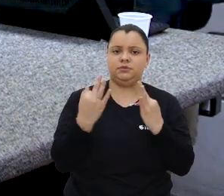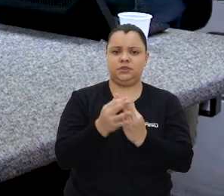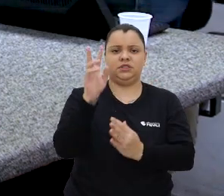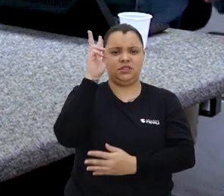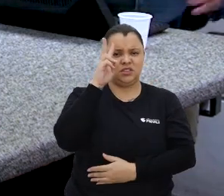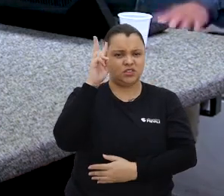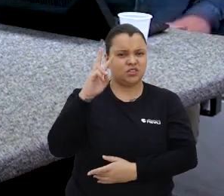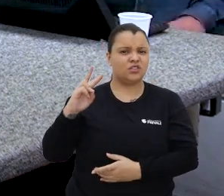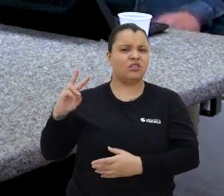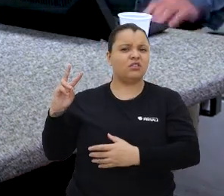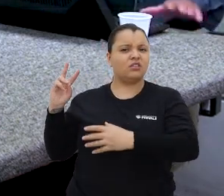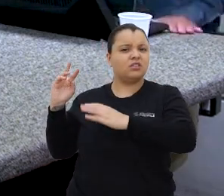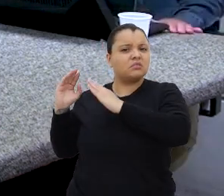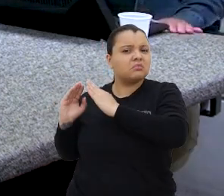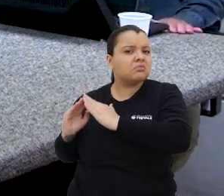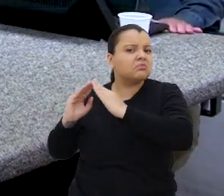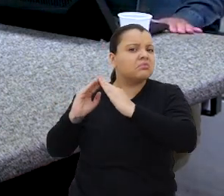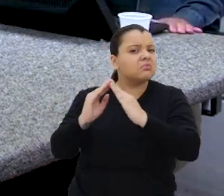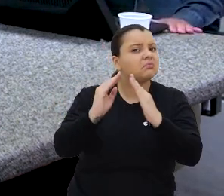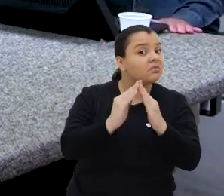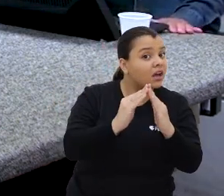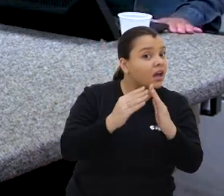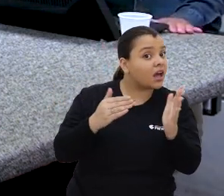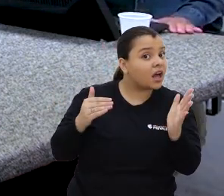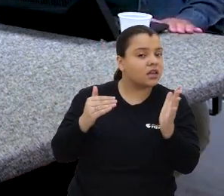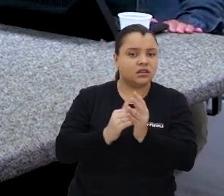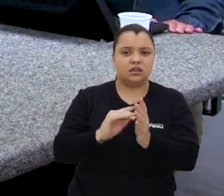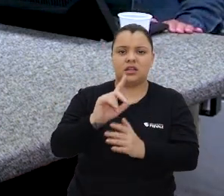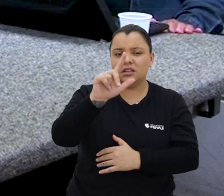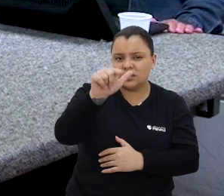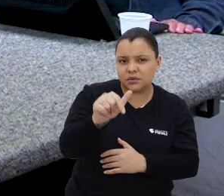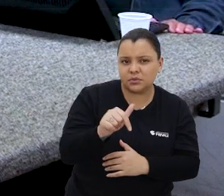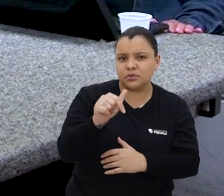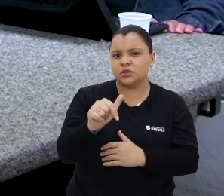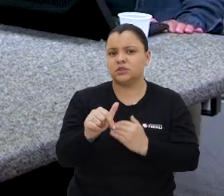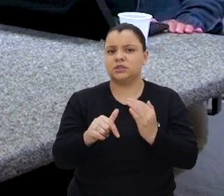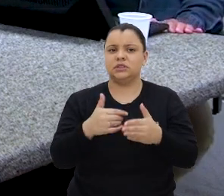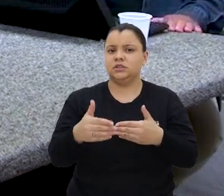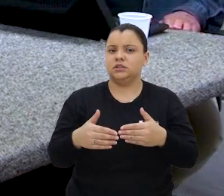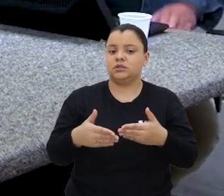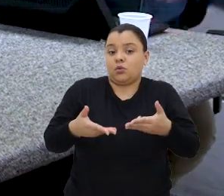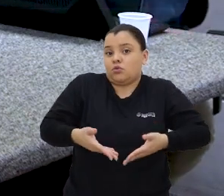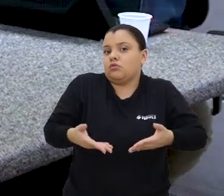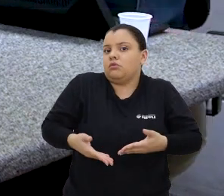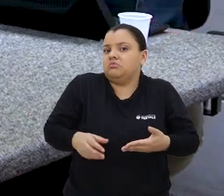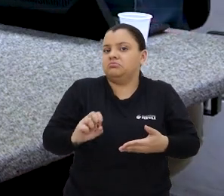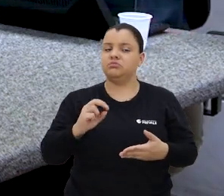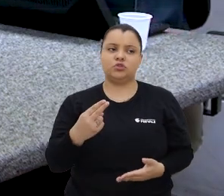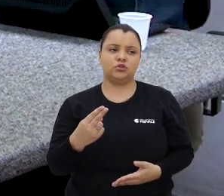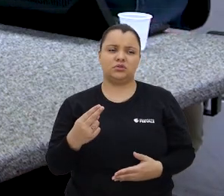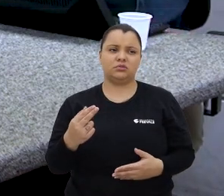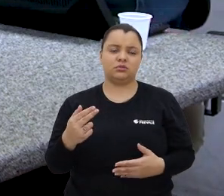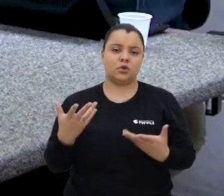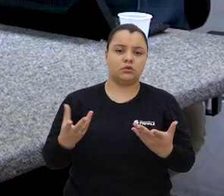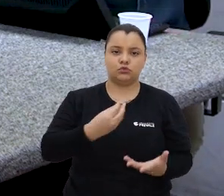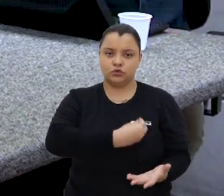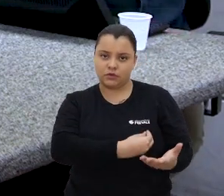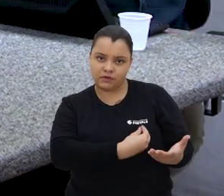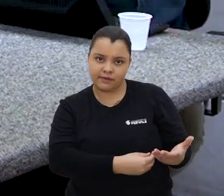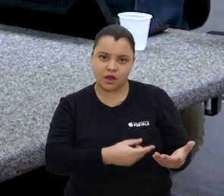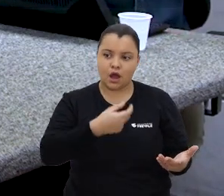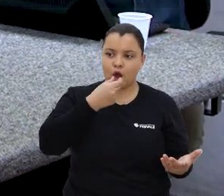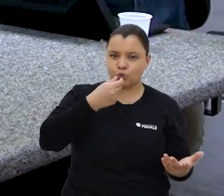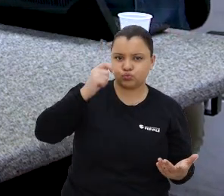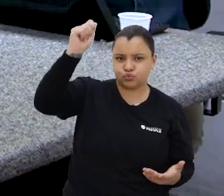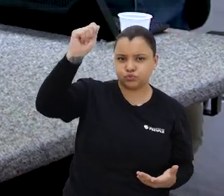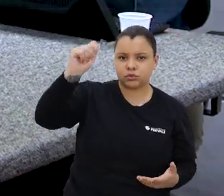história, de onde é que tu veio, até depois a gente chegar aí onde tu está hoje, ou por onde tu passou, pela arbitragem,